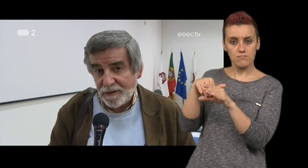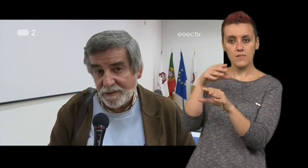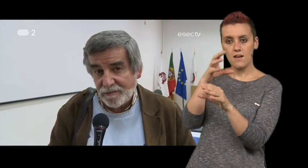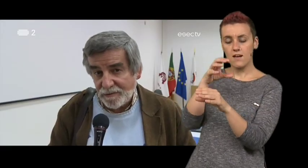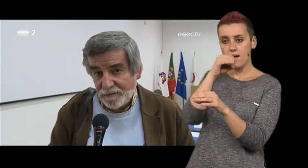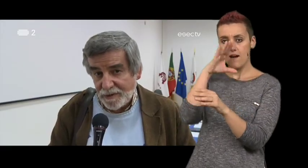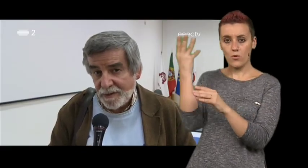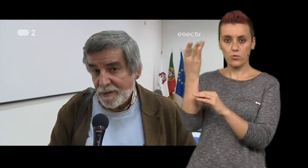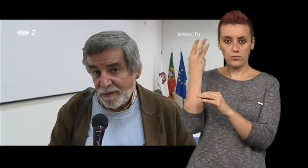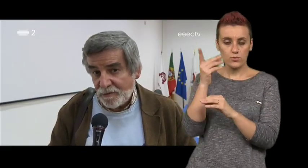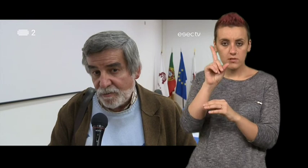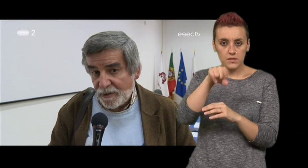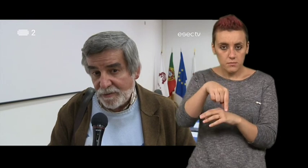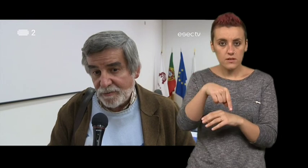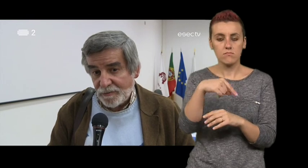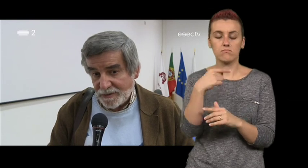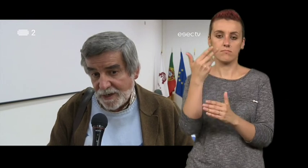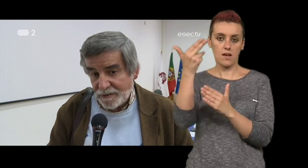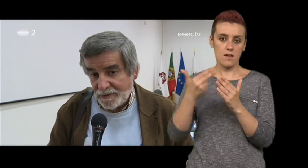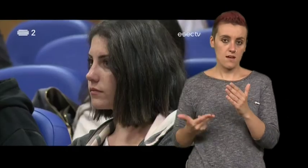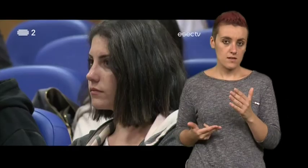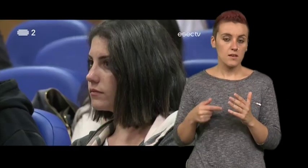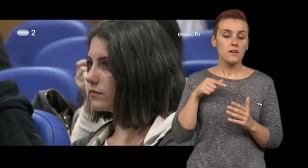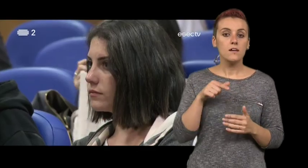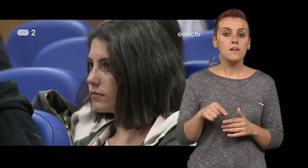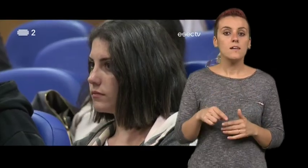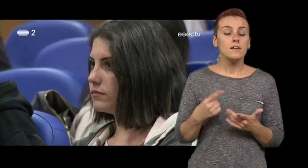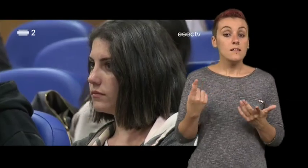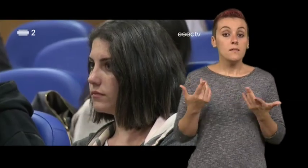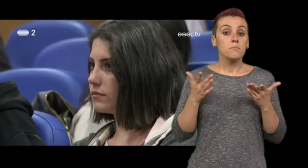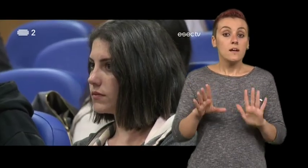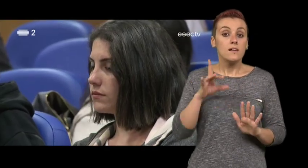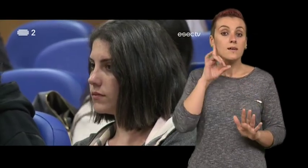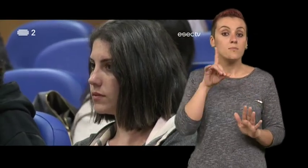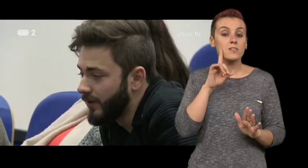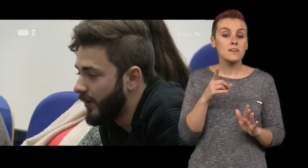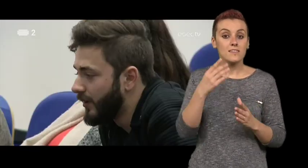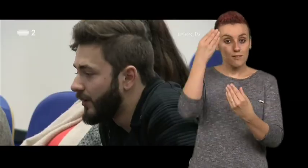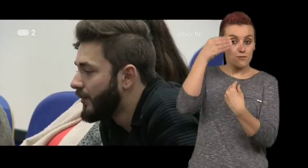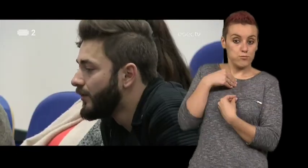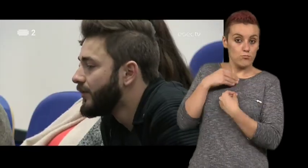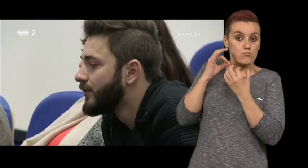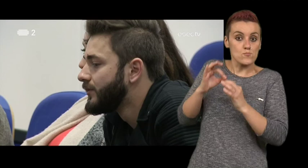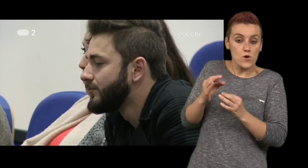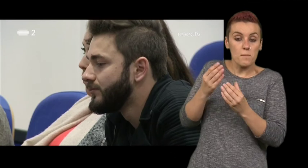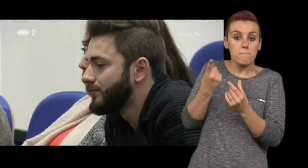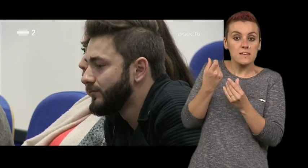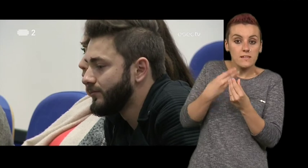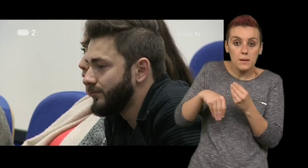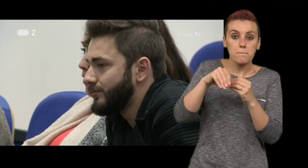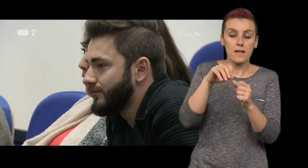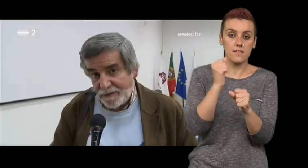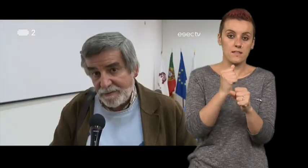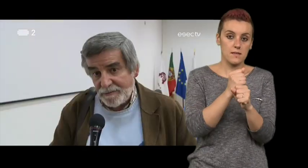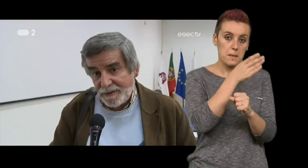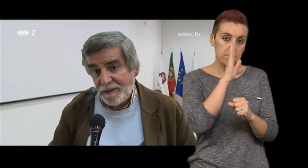domínio da cultura e no domínio das artes, e que é necessário depois completar essa formação com um